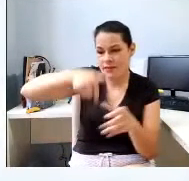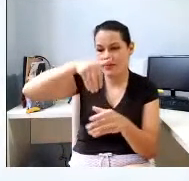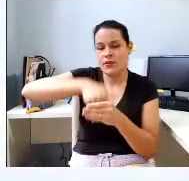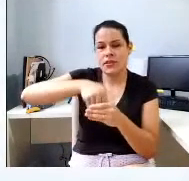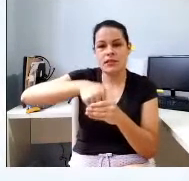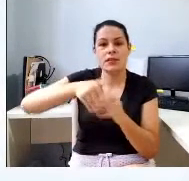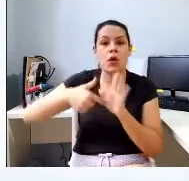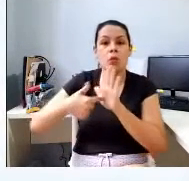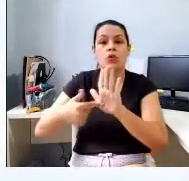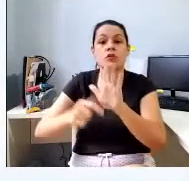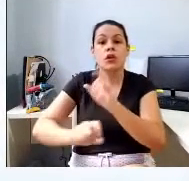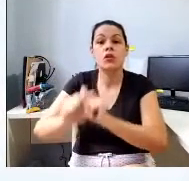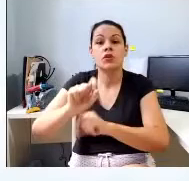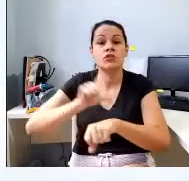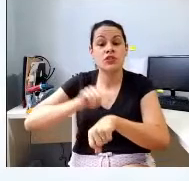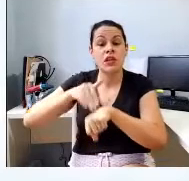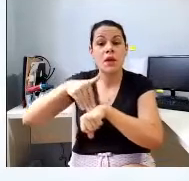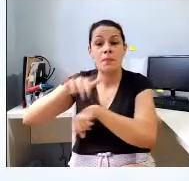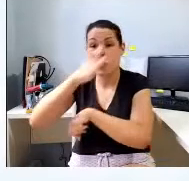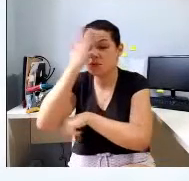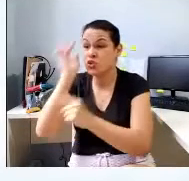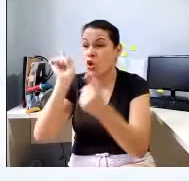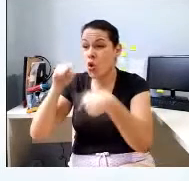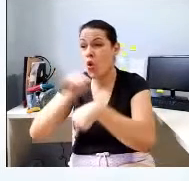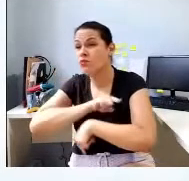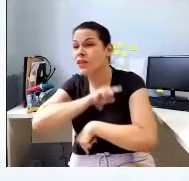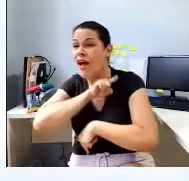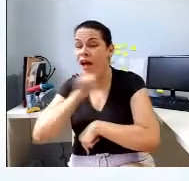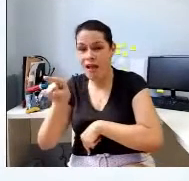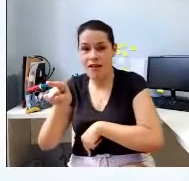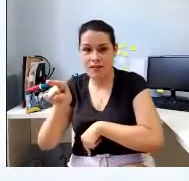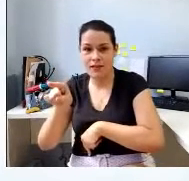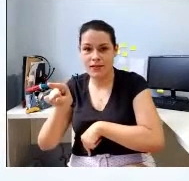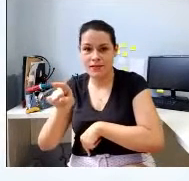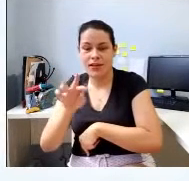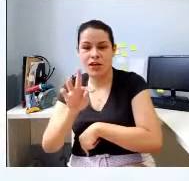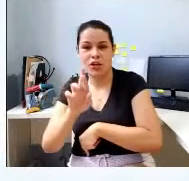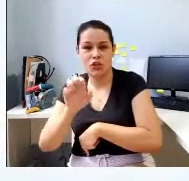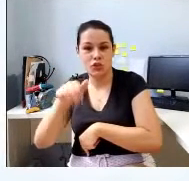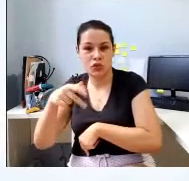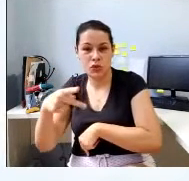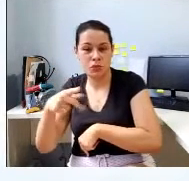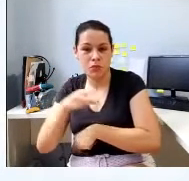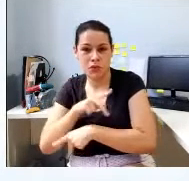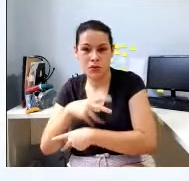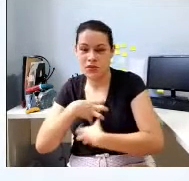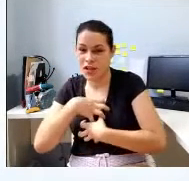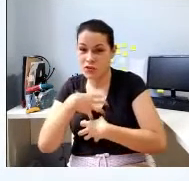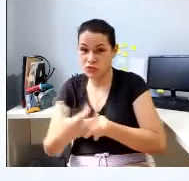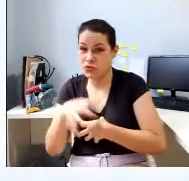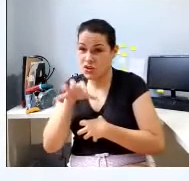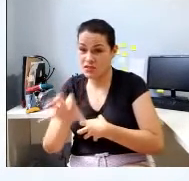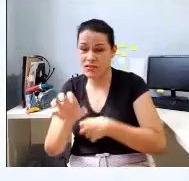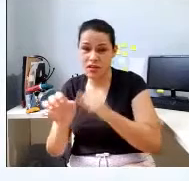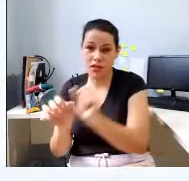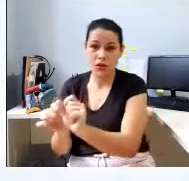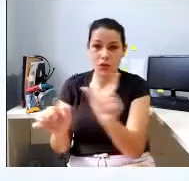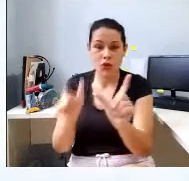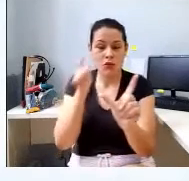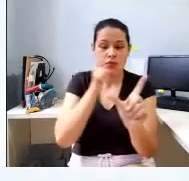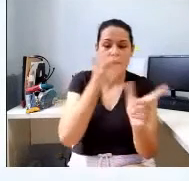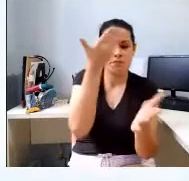mostrando que tinha mais gente contra esse tipo de atitude, esse tipo de prática, e que o